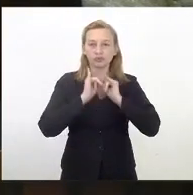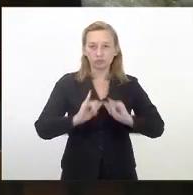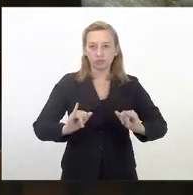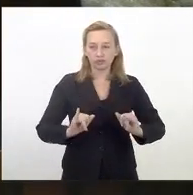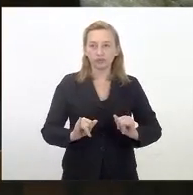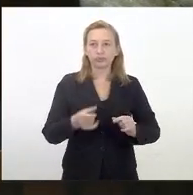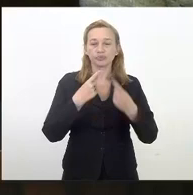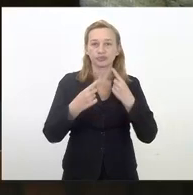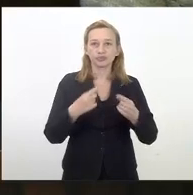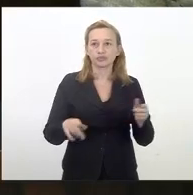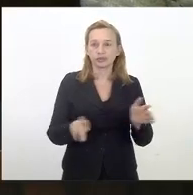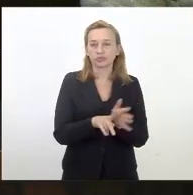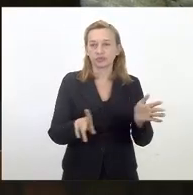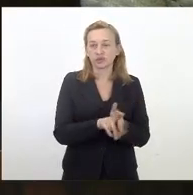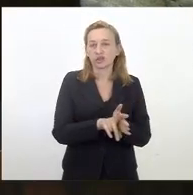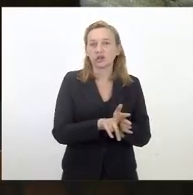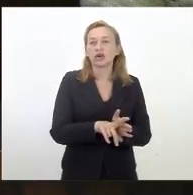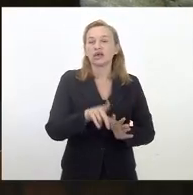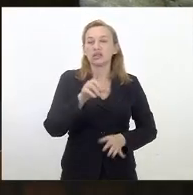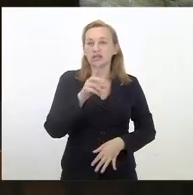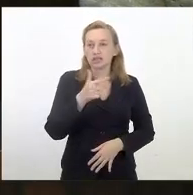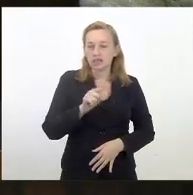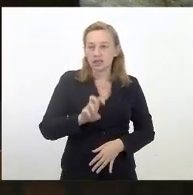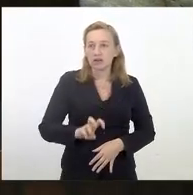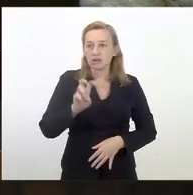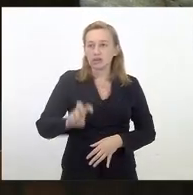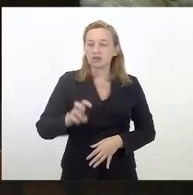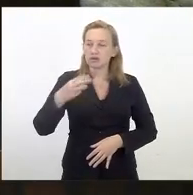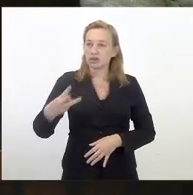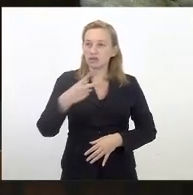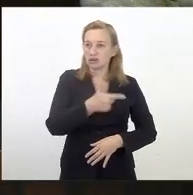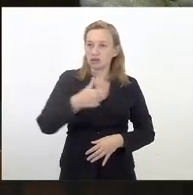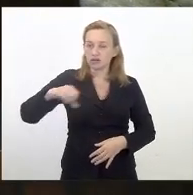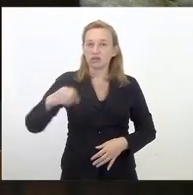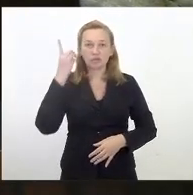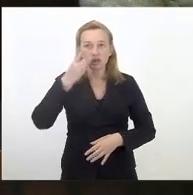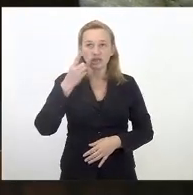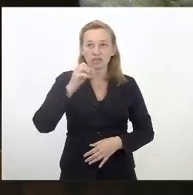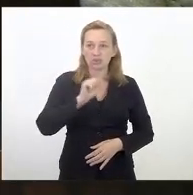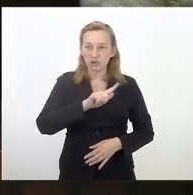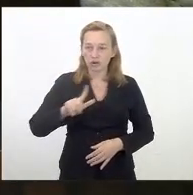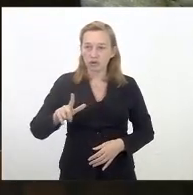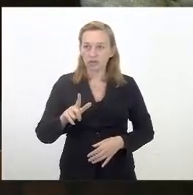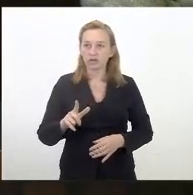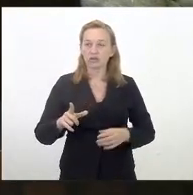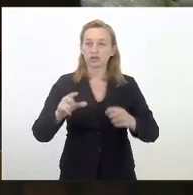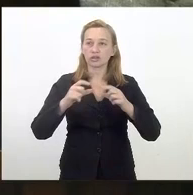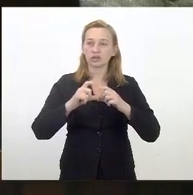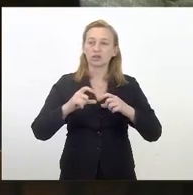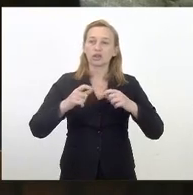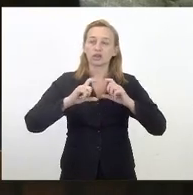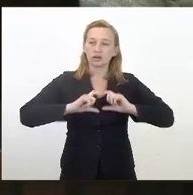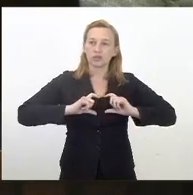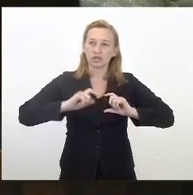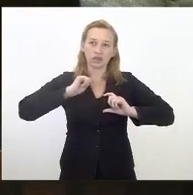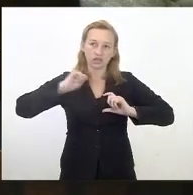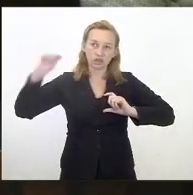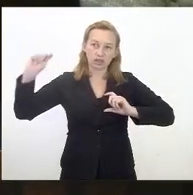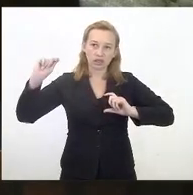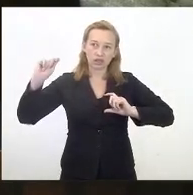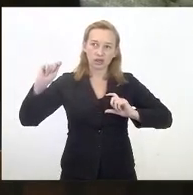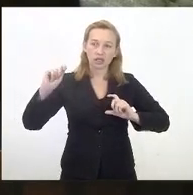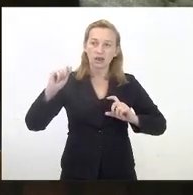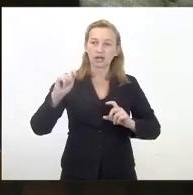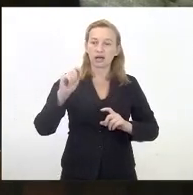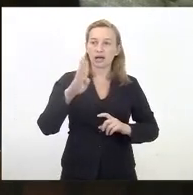pode a resolução 553 21 de autoria do deputado Samuel Malafaia concede a medalha Tiradentes e respectivo diploma a